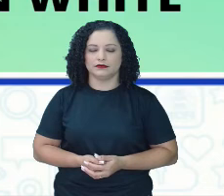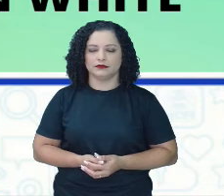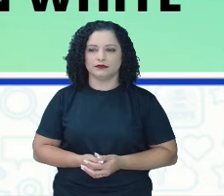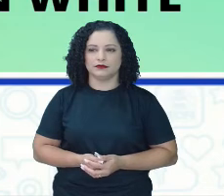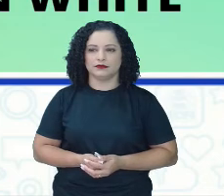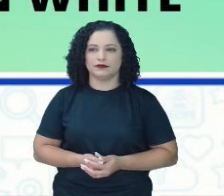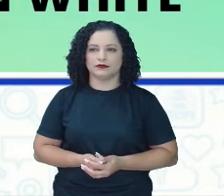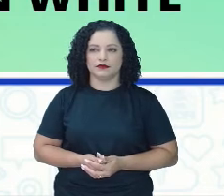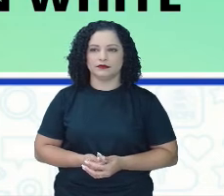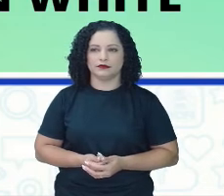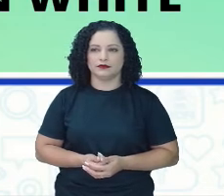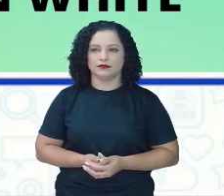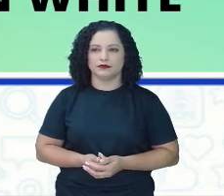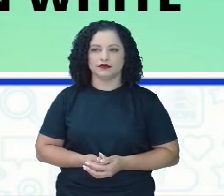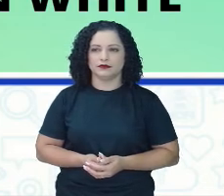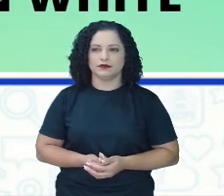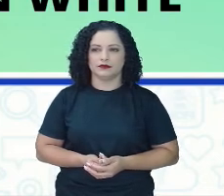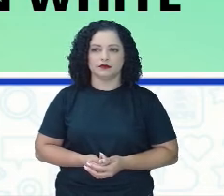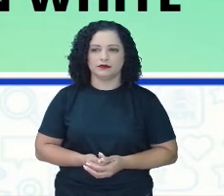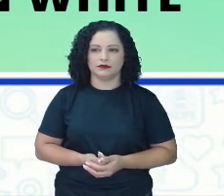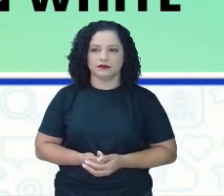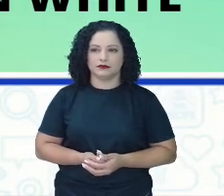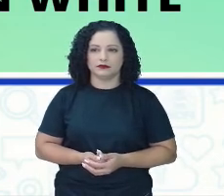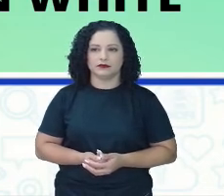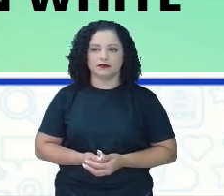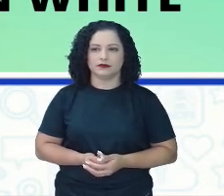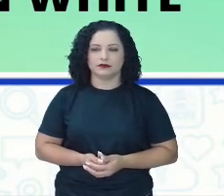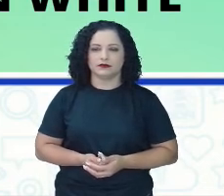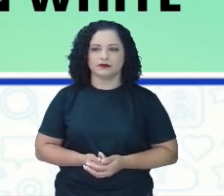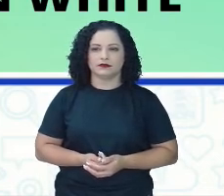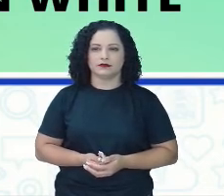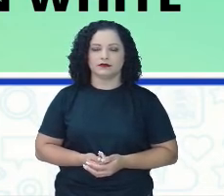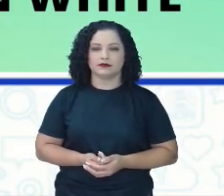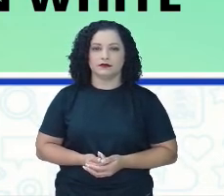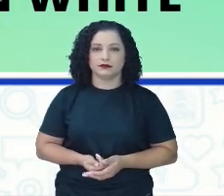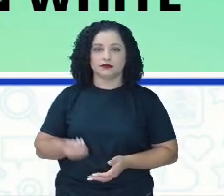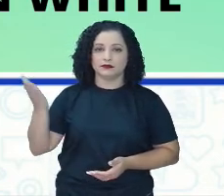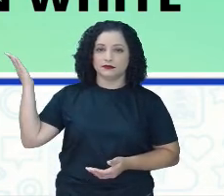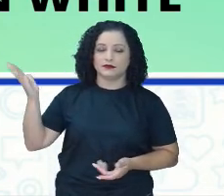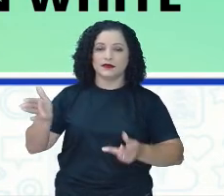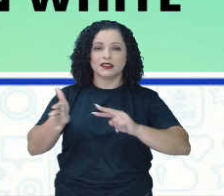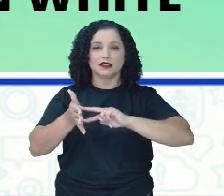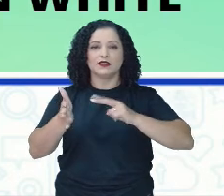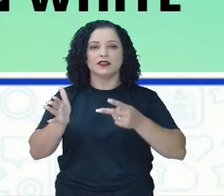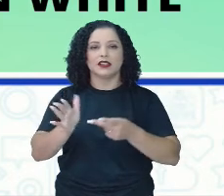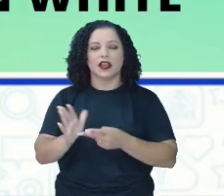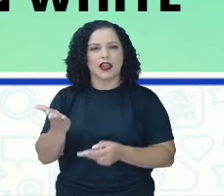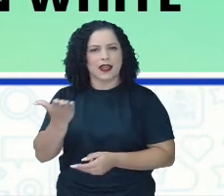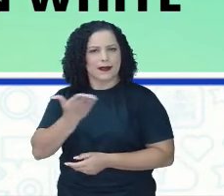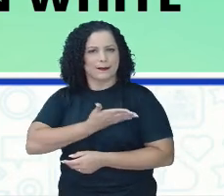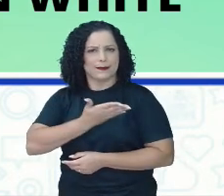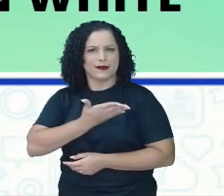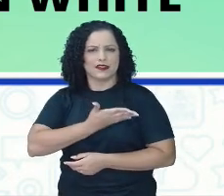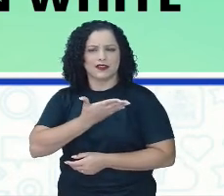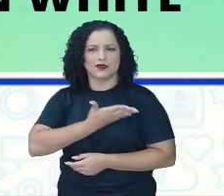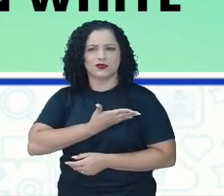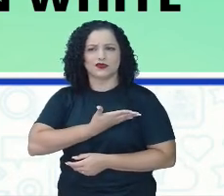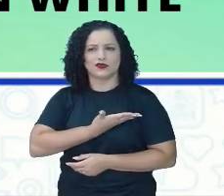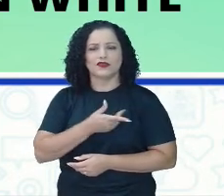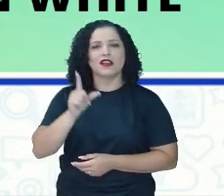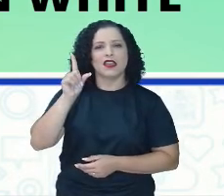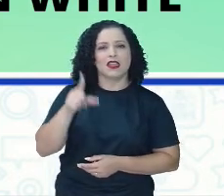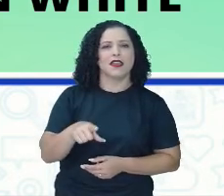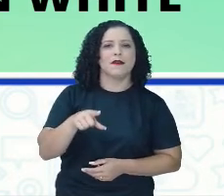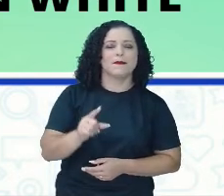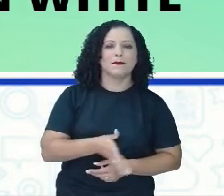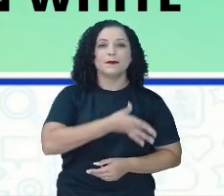front of you can think loud. Ou seja, você pode... os amigos são aqueles que os amigos são aqueles